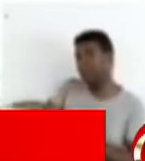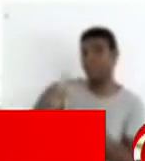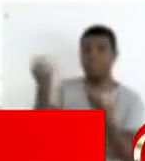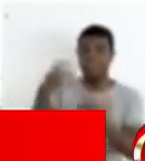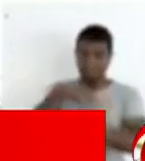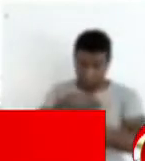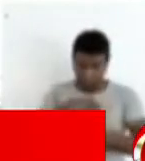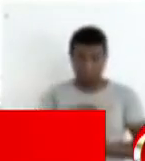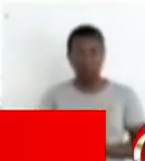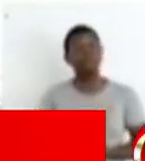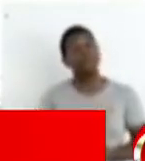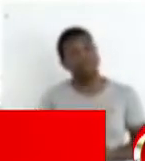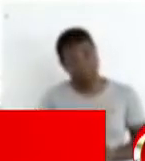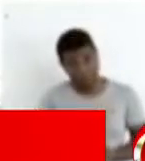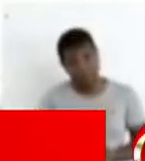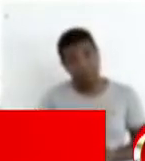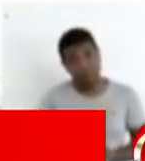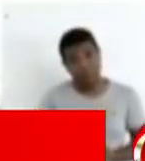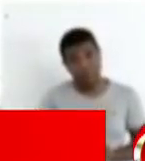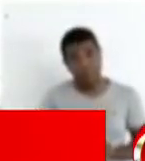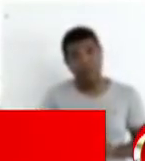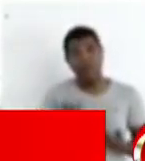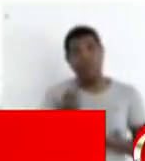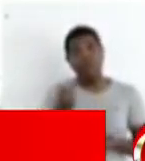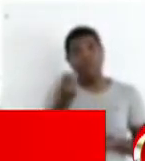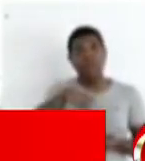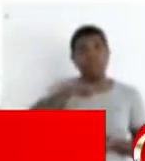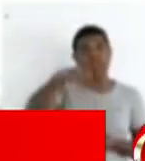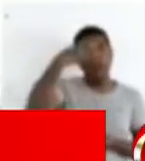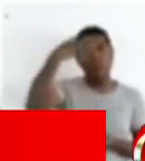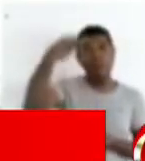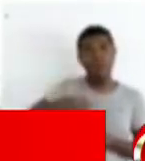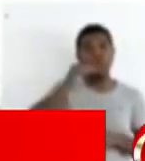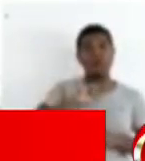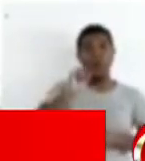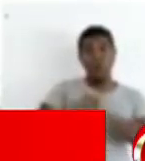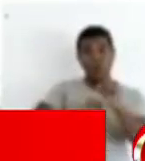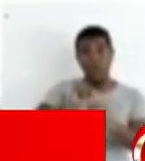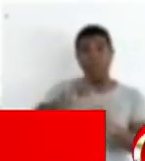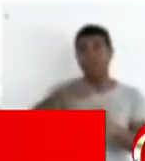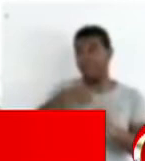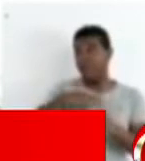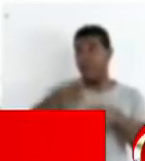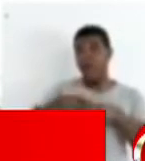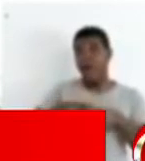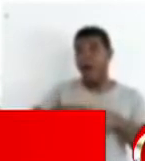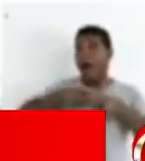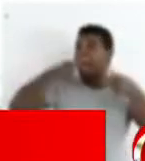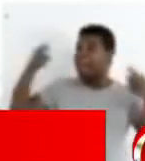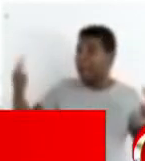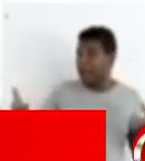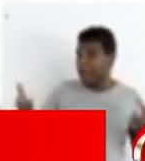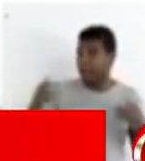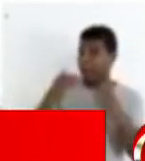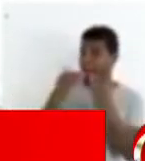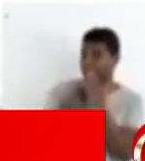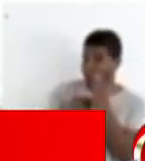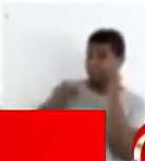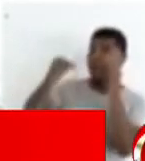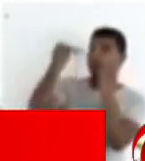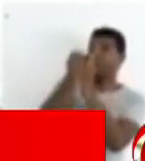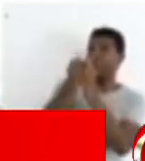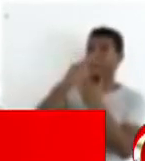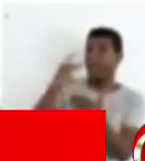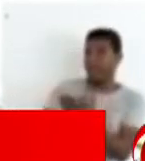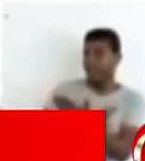geral entendemos então é que efetivamente nós estamos tendo um aumento de casos esse aumento de casos